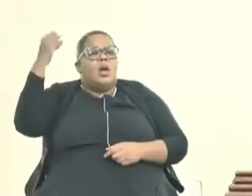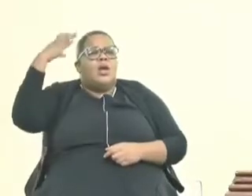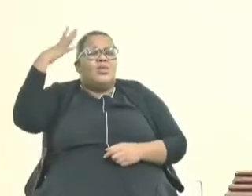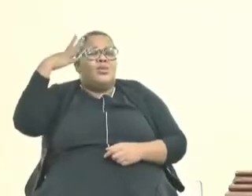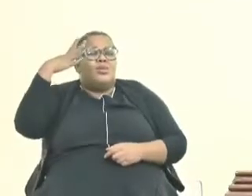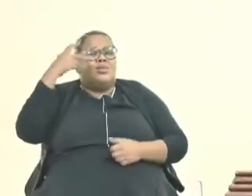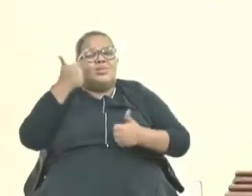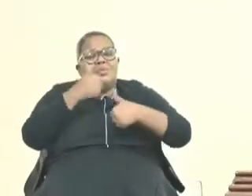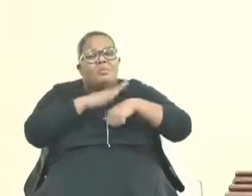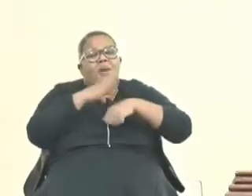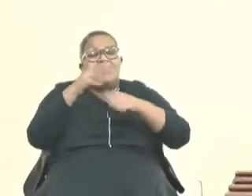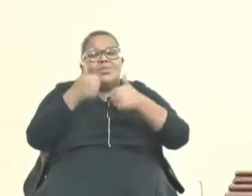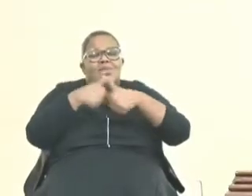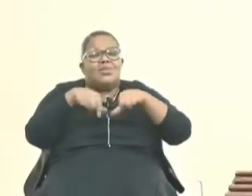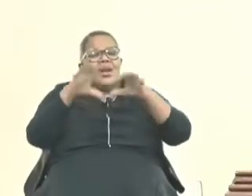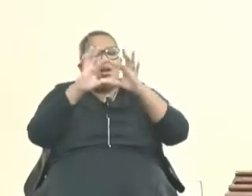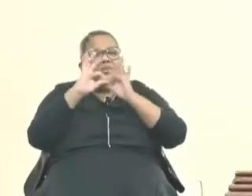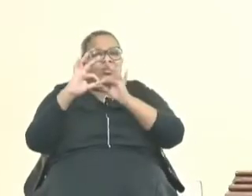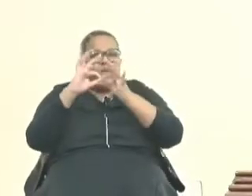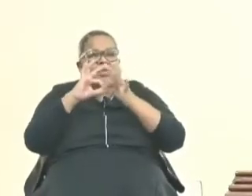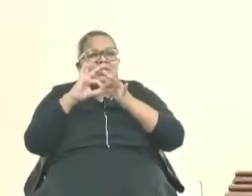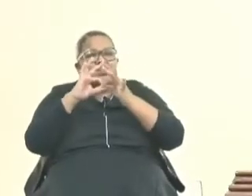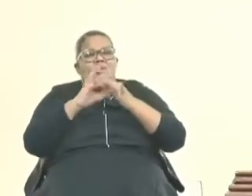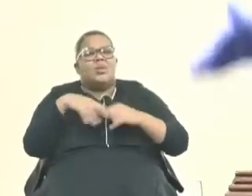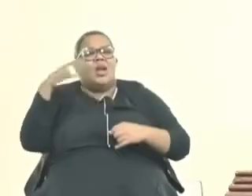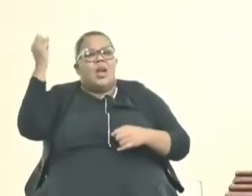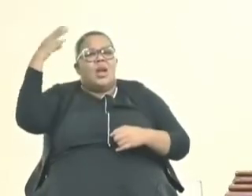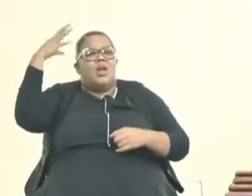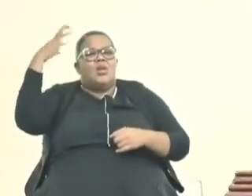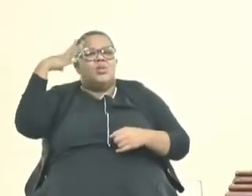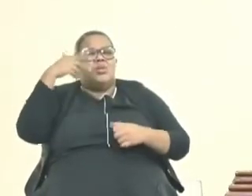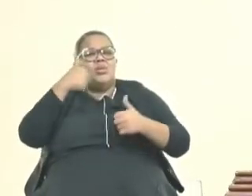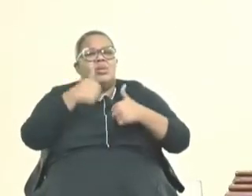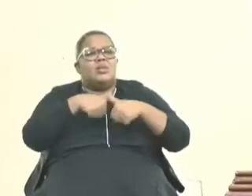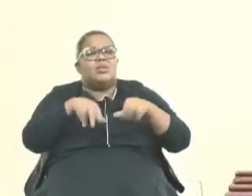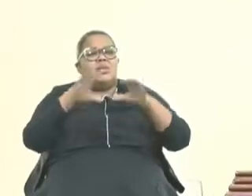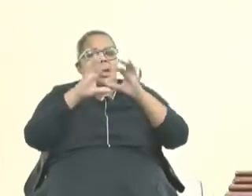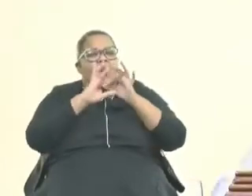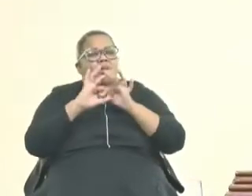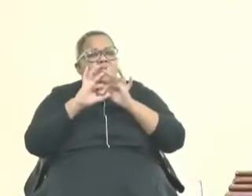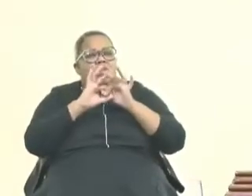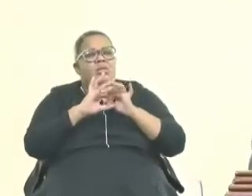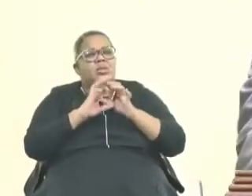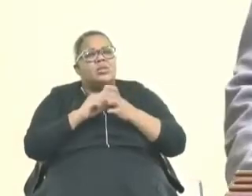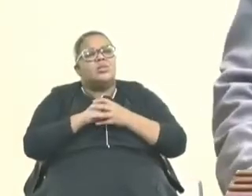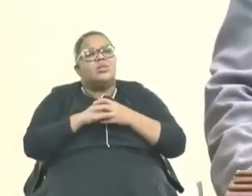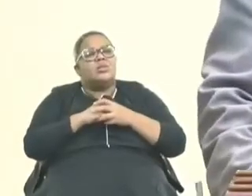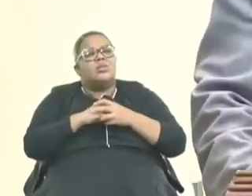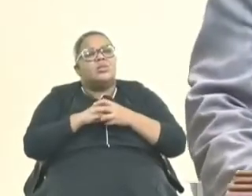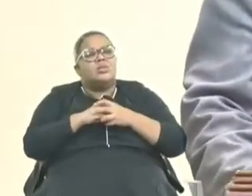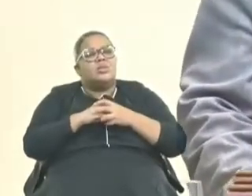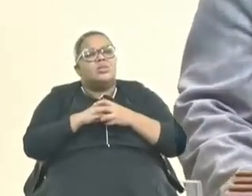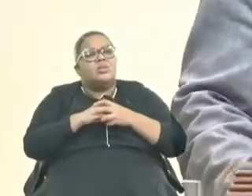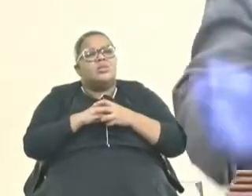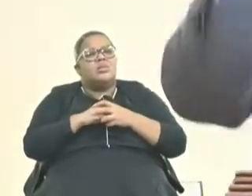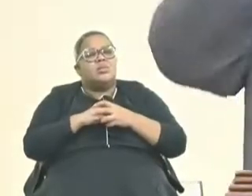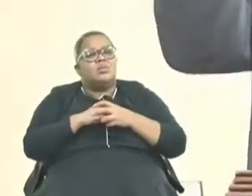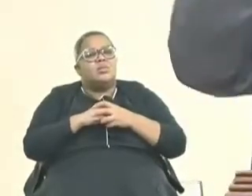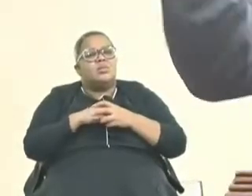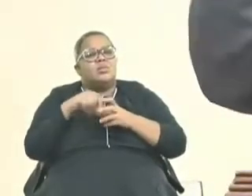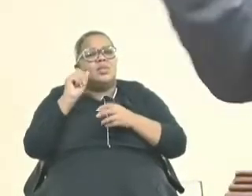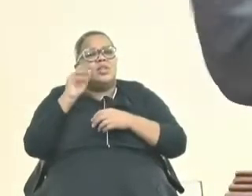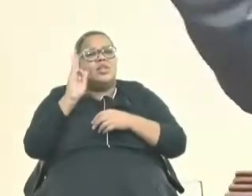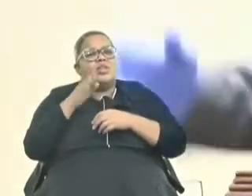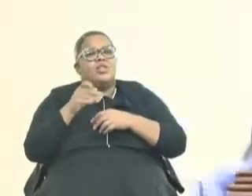mas não tá na fiação Entendeu agora é lâmpada mas não está mais ligado no azeite é lampada o que